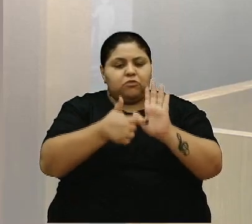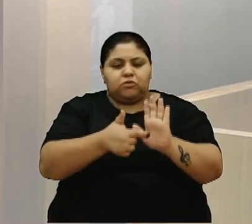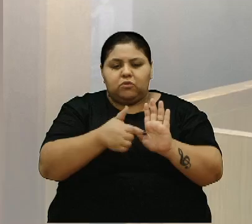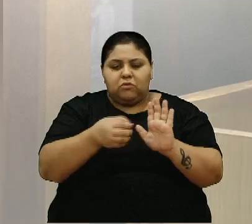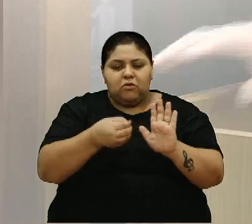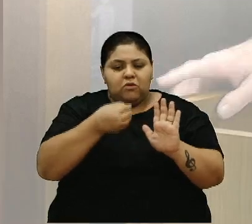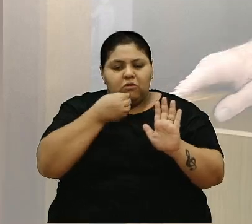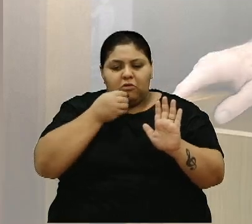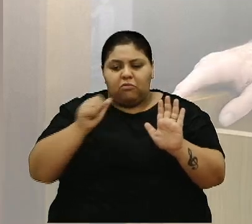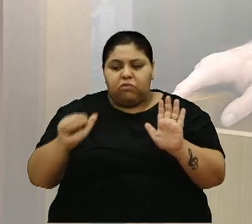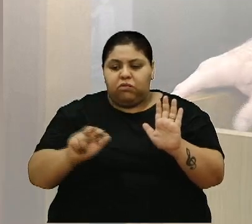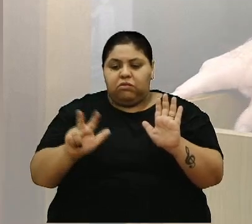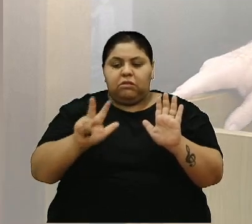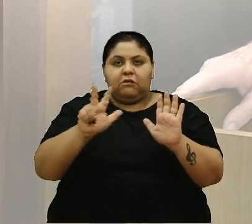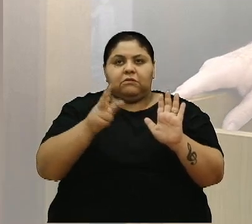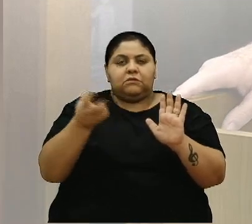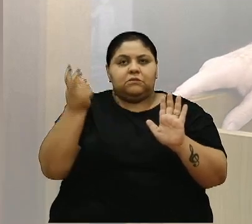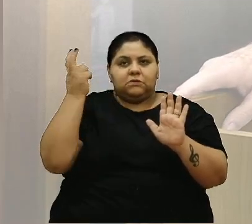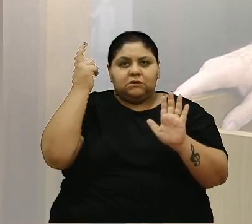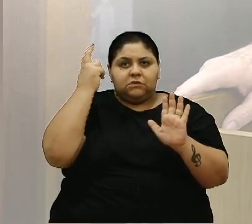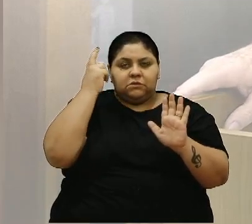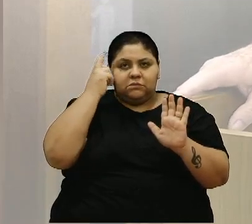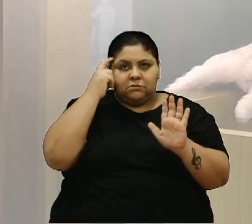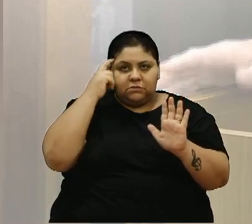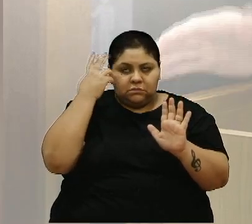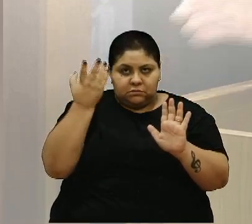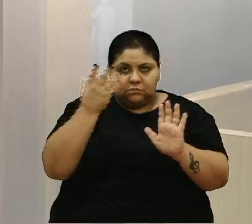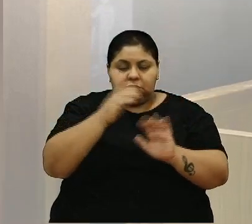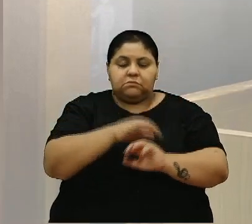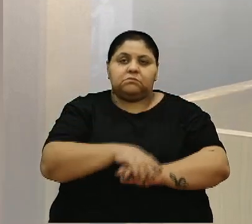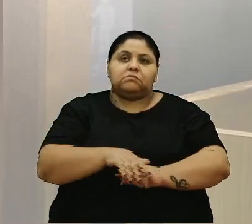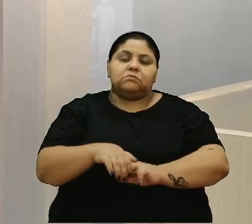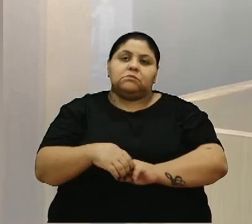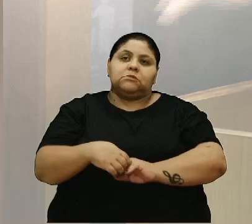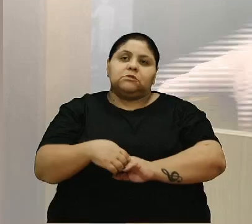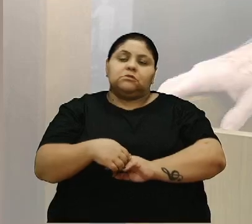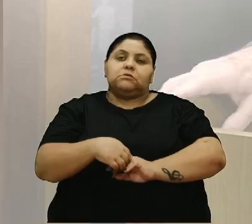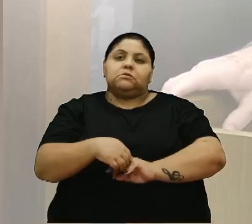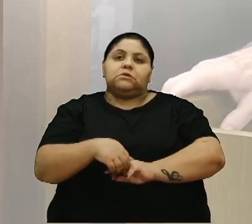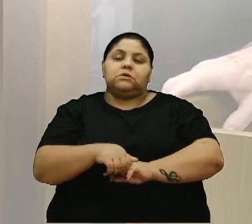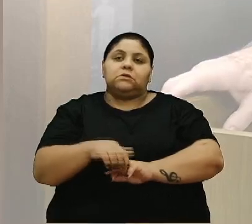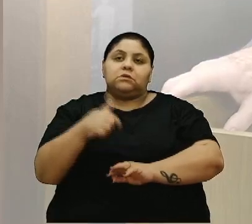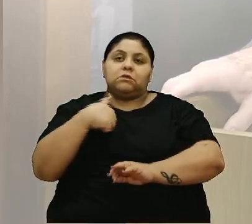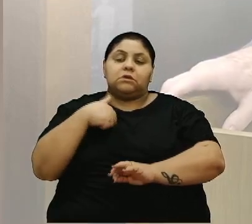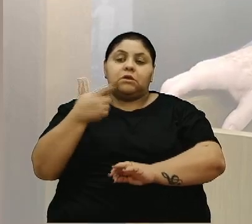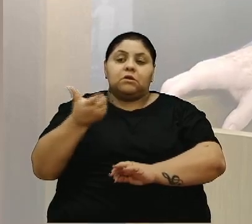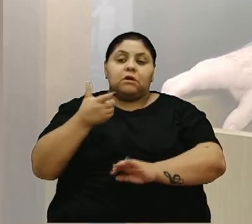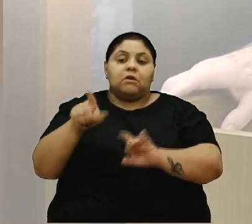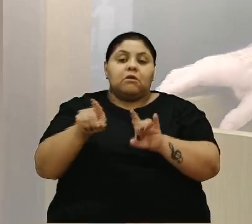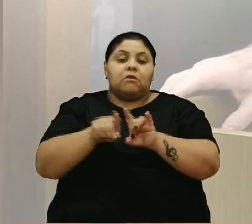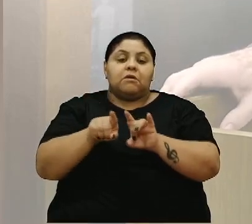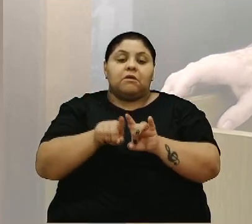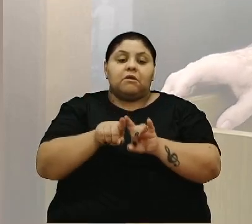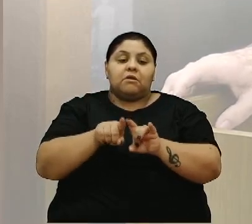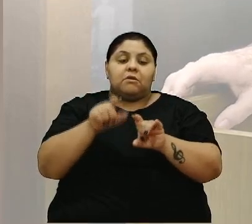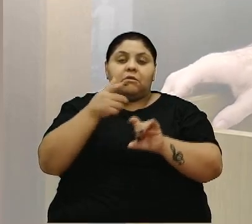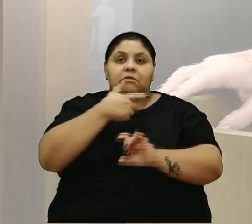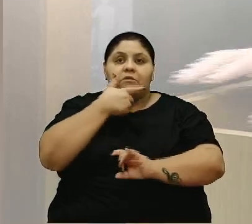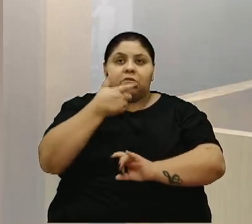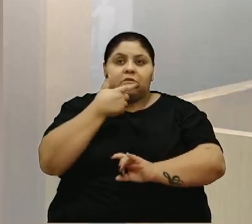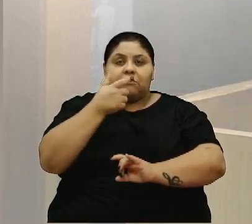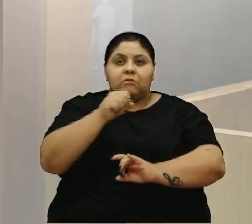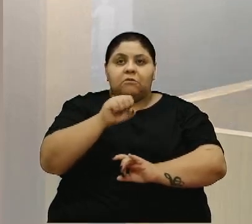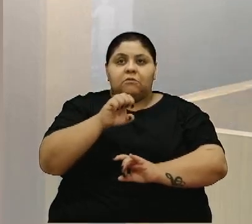da valorização da cultura. E eu quero também registrar que o